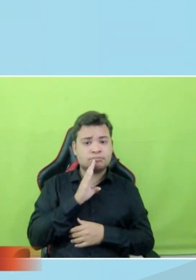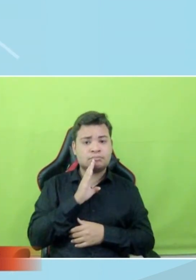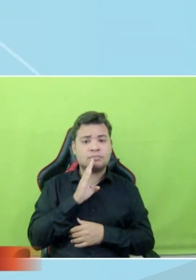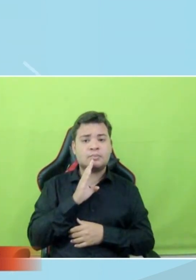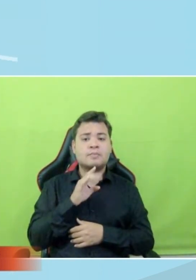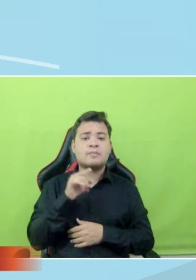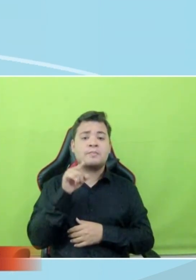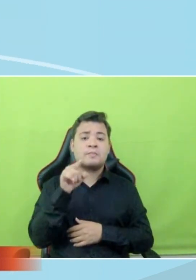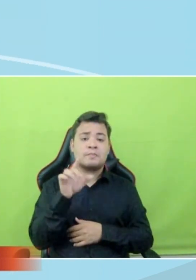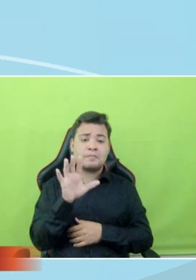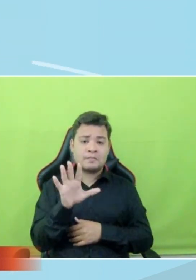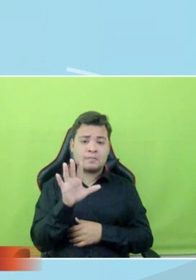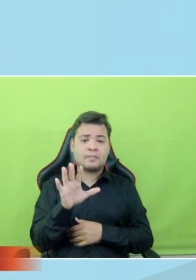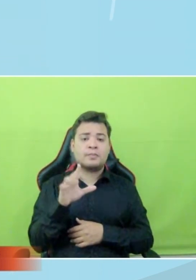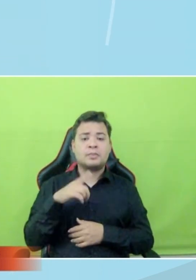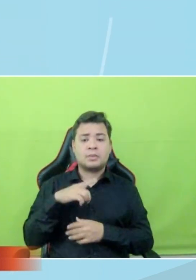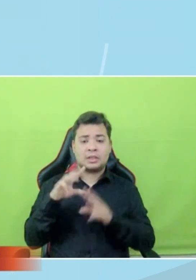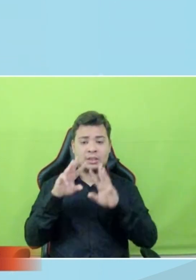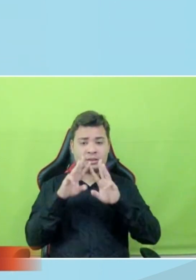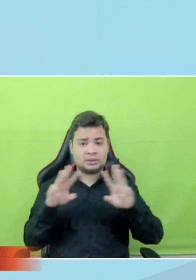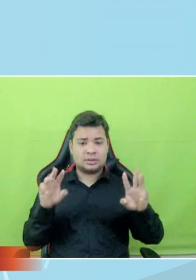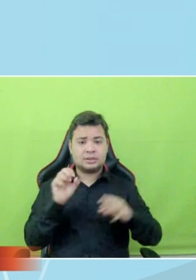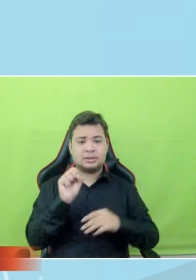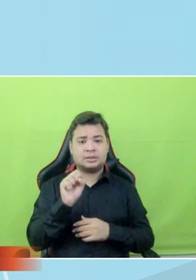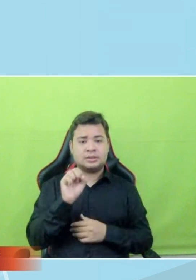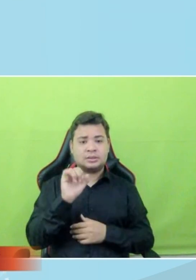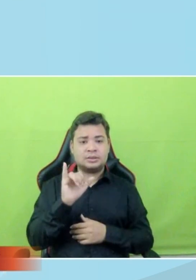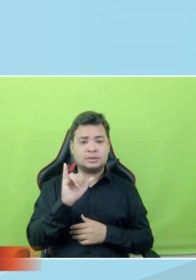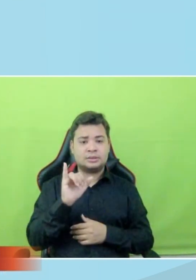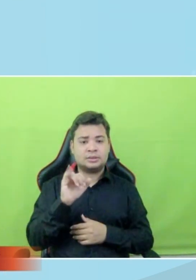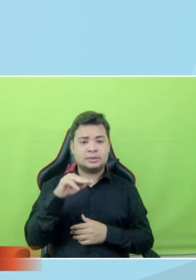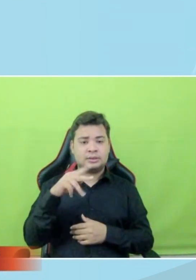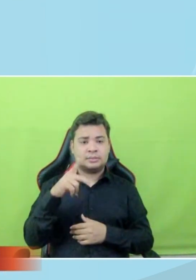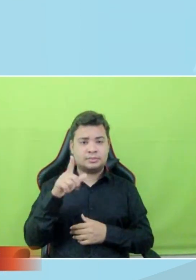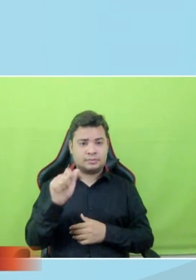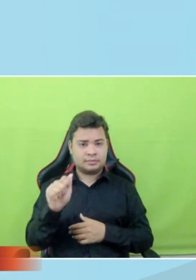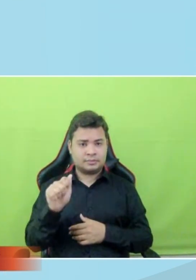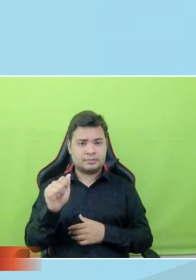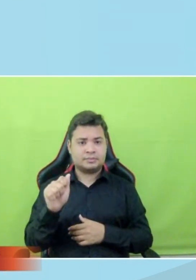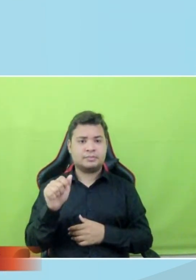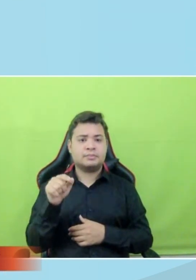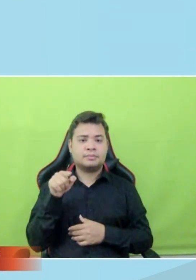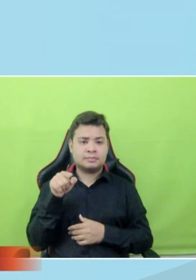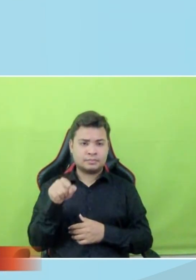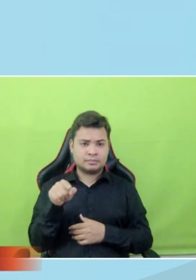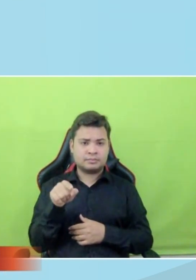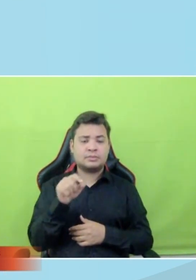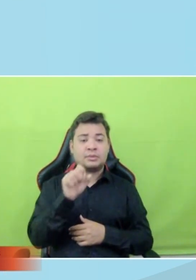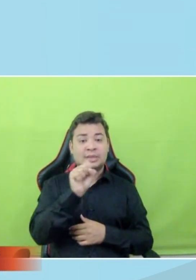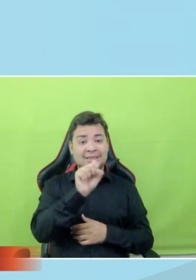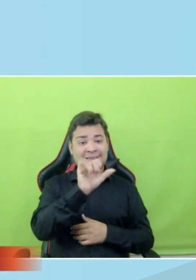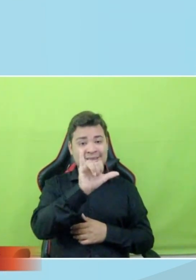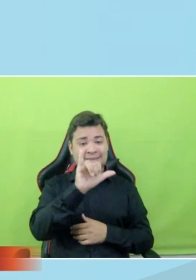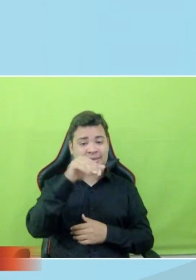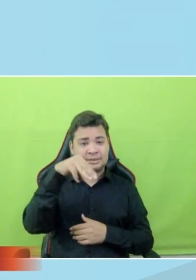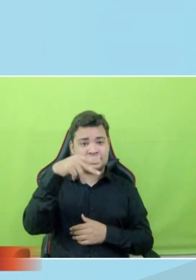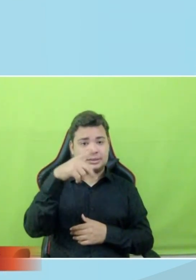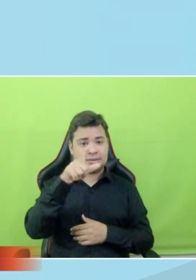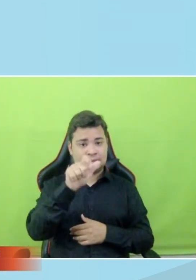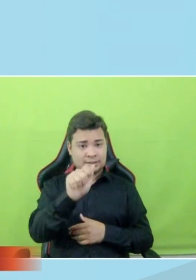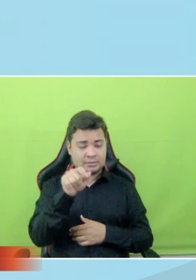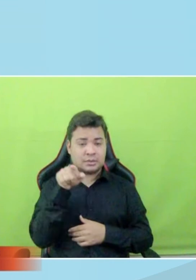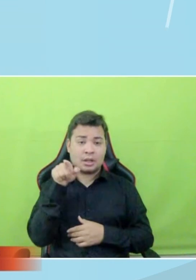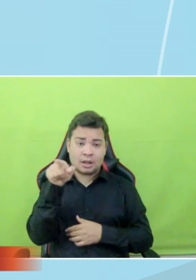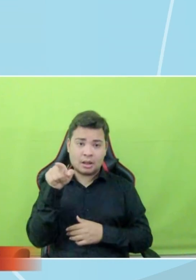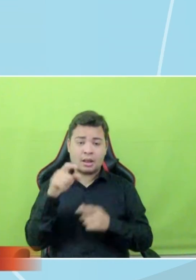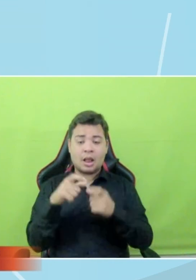pelo Simpla, né, o site para retirada de ingressos. Procura por Simpla, com Y, que você encontra o ingresso para